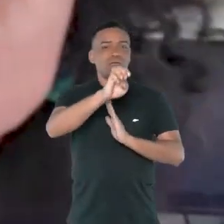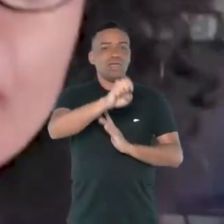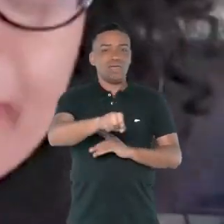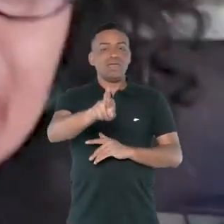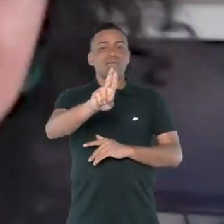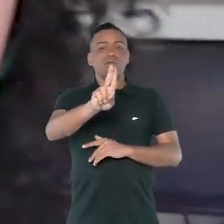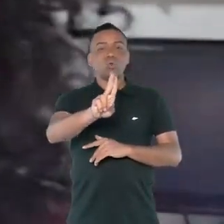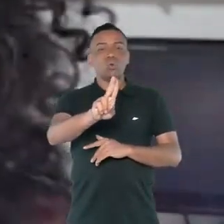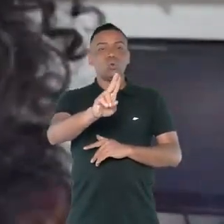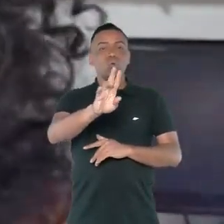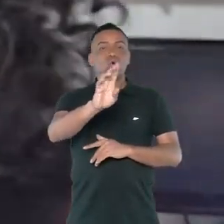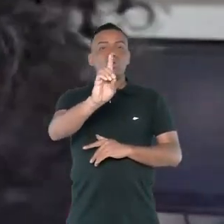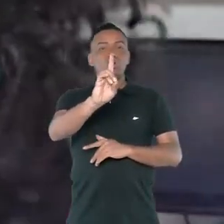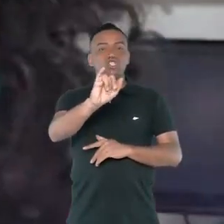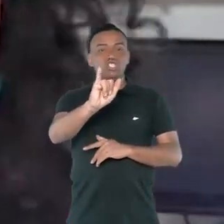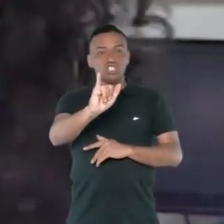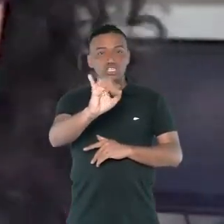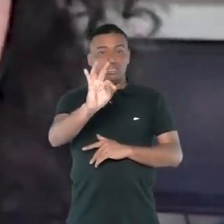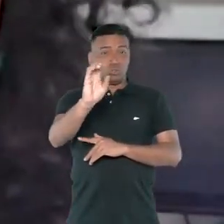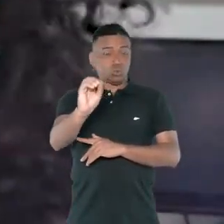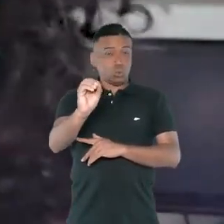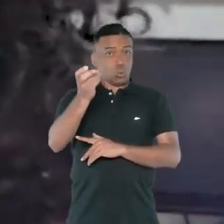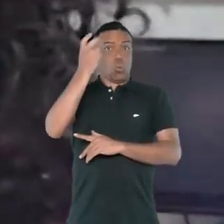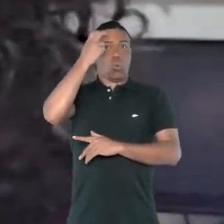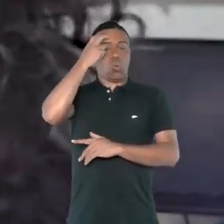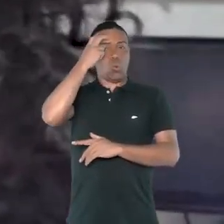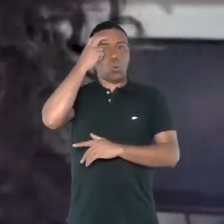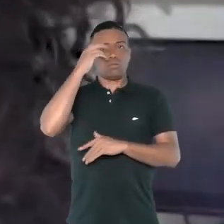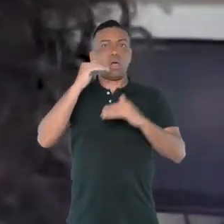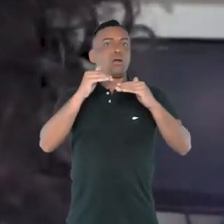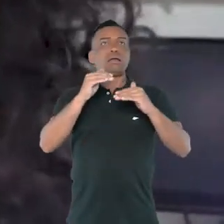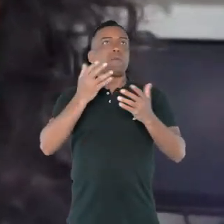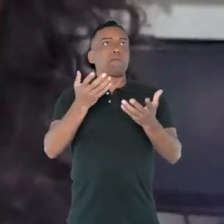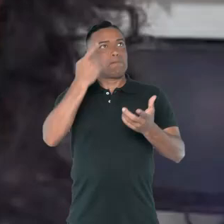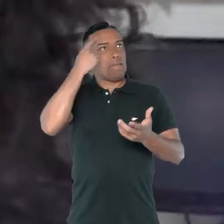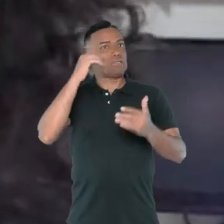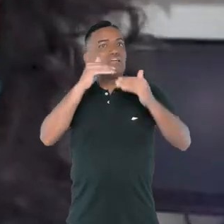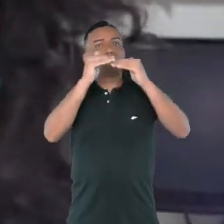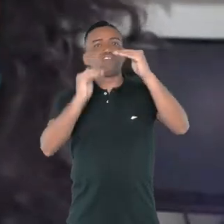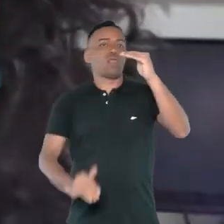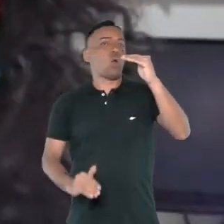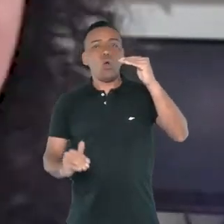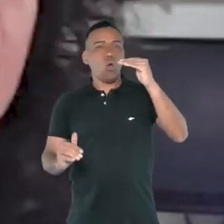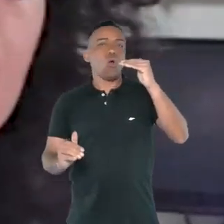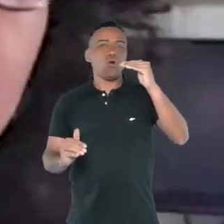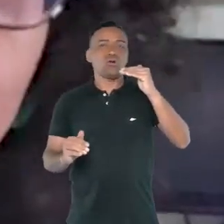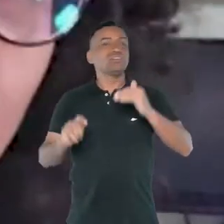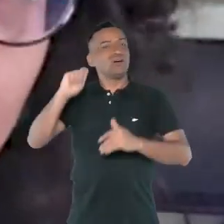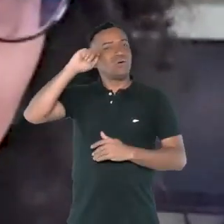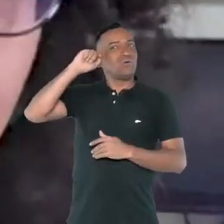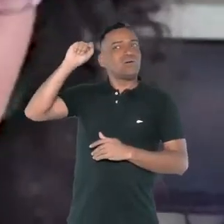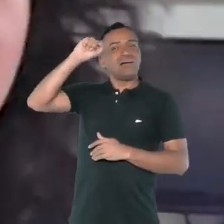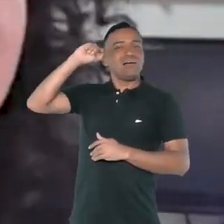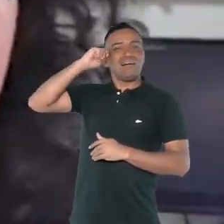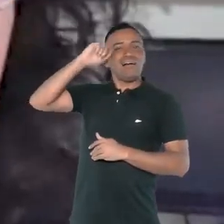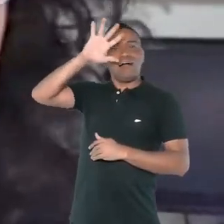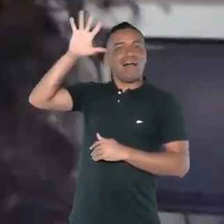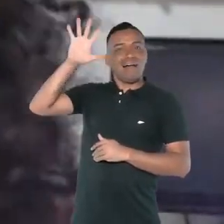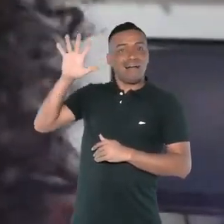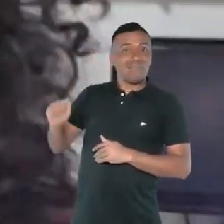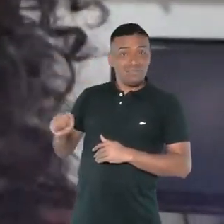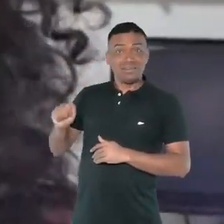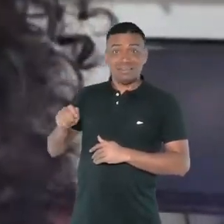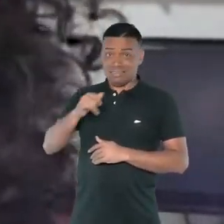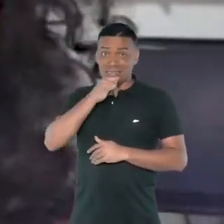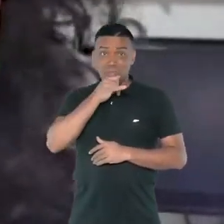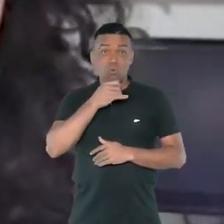dessa cultura branca, o dito erudito, né? Assim, tudo aquilo que vem de algo que é considerado inferior, primitivo,